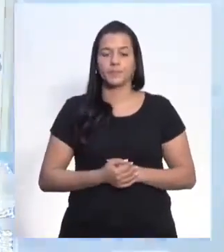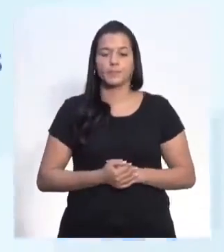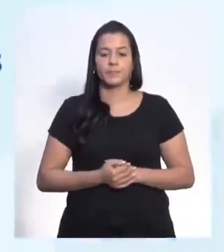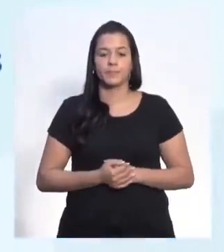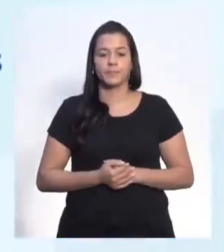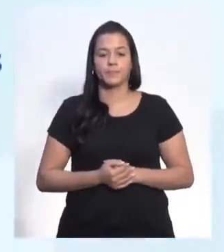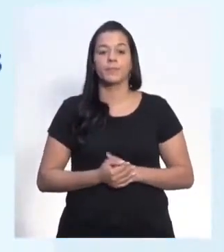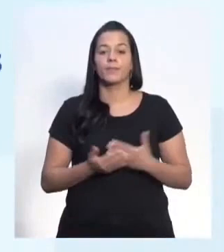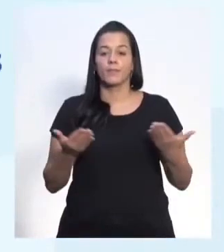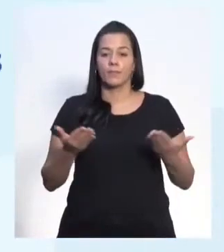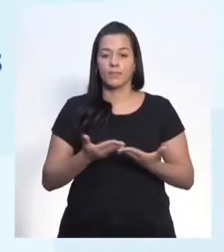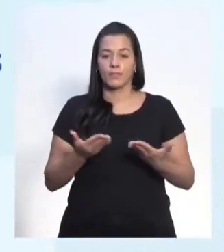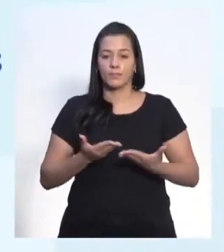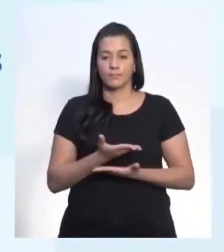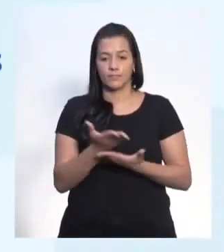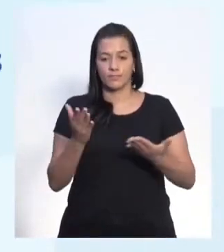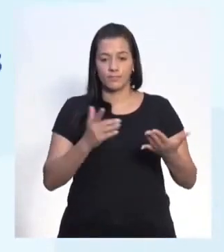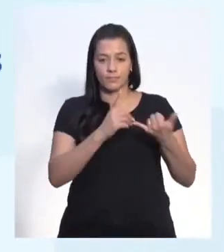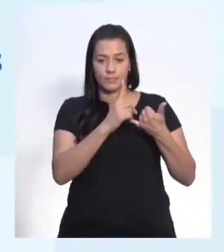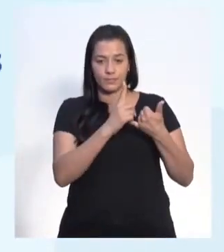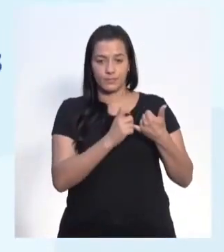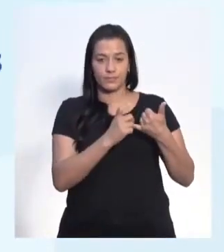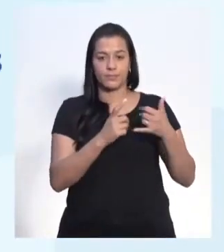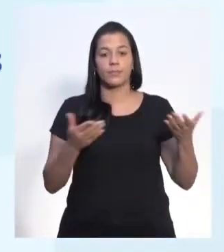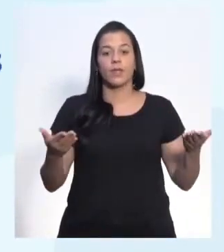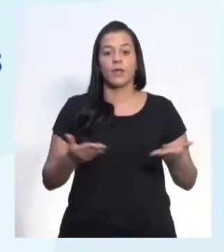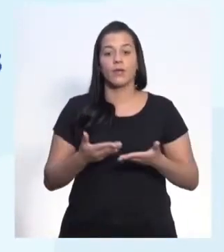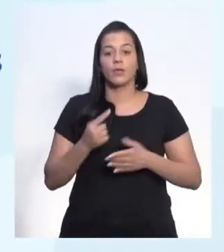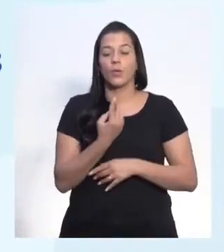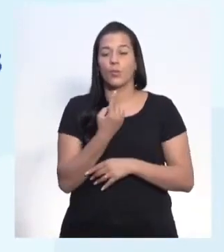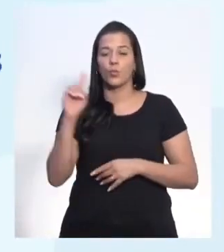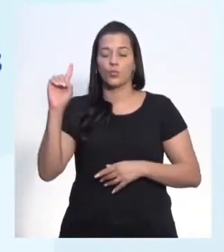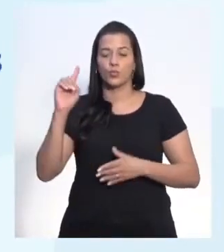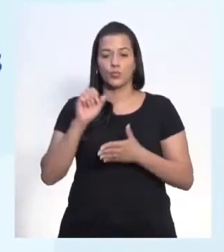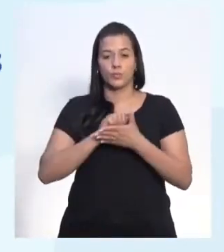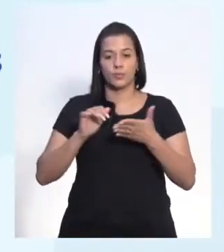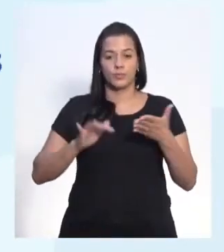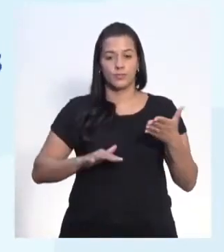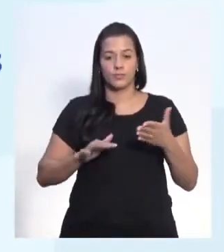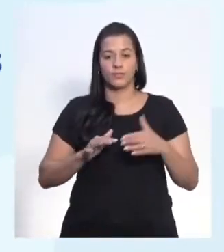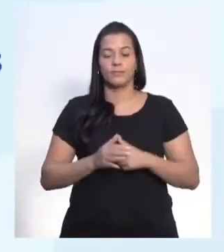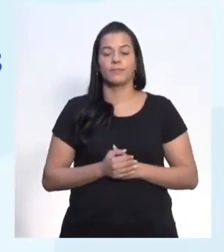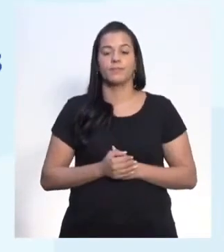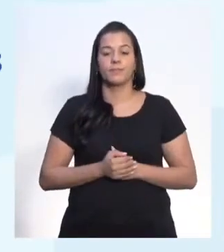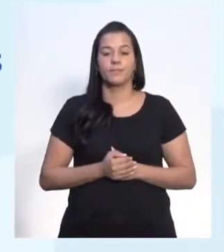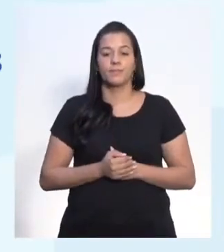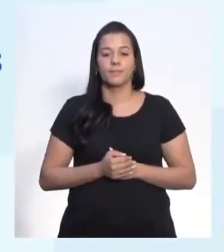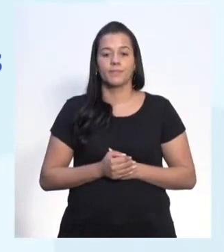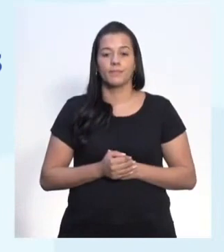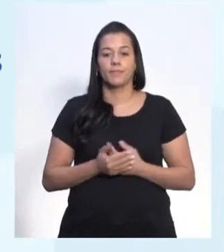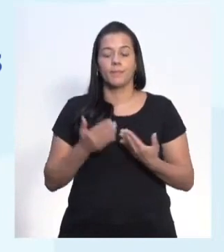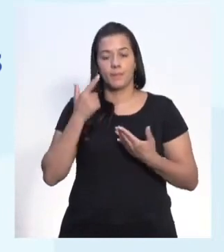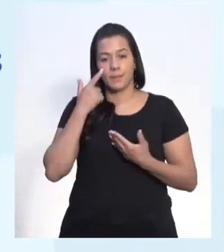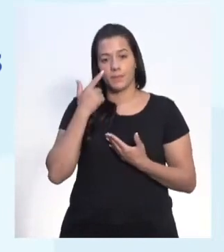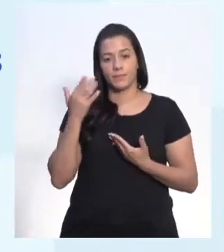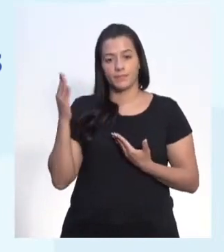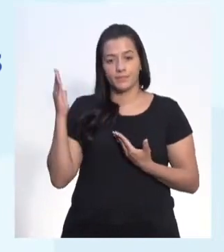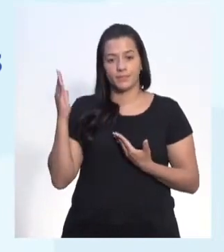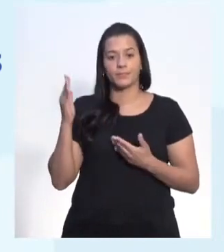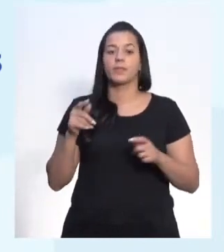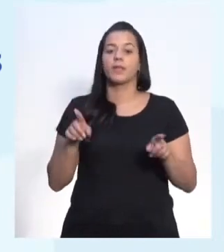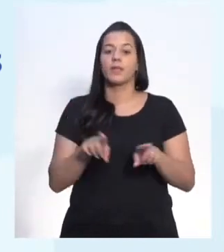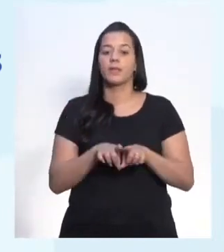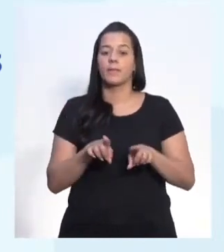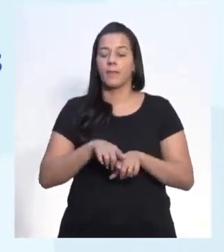print. Muito bem. E agora nós vamos para a nossa última atividade. Então, por favor, a última atividade, que